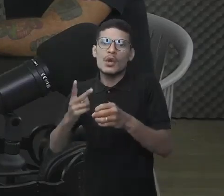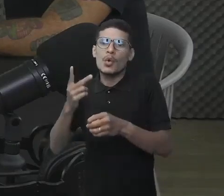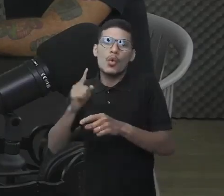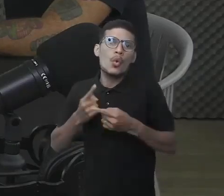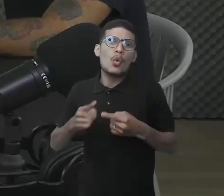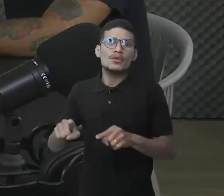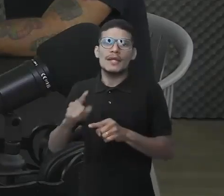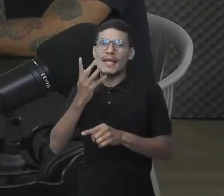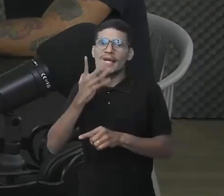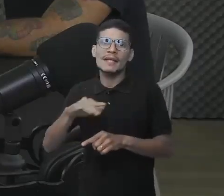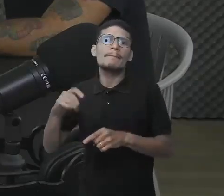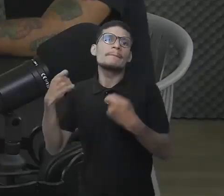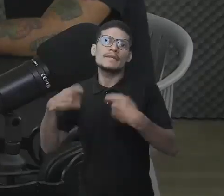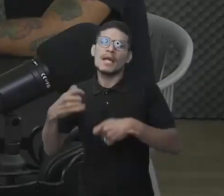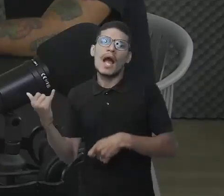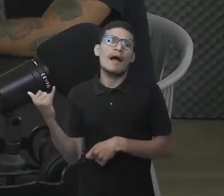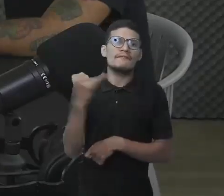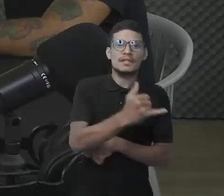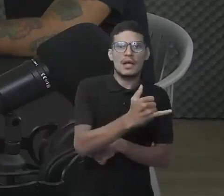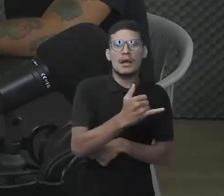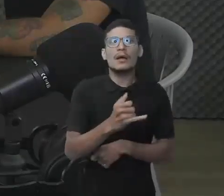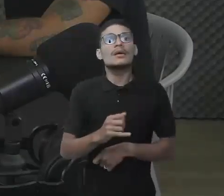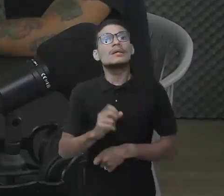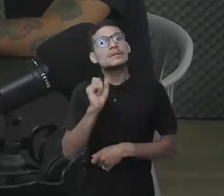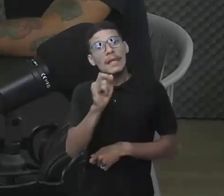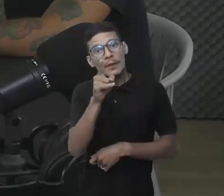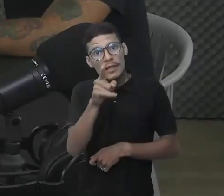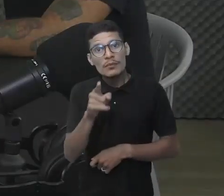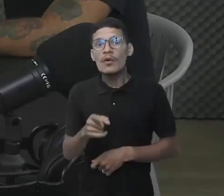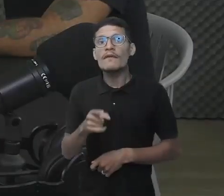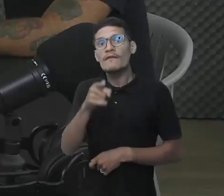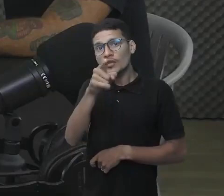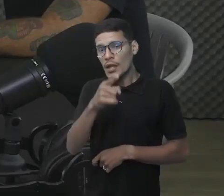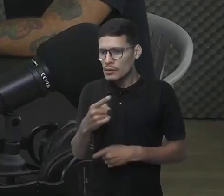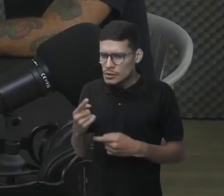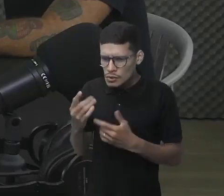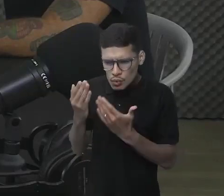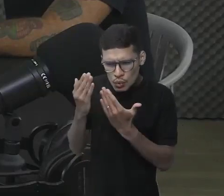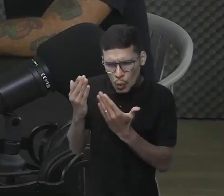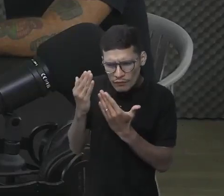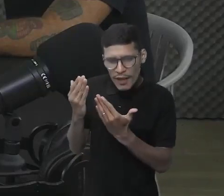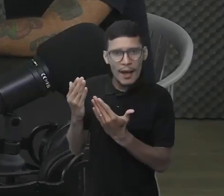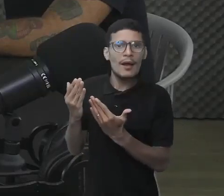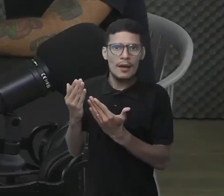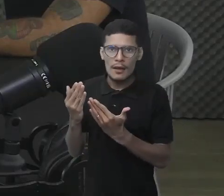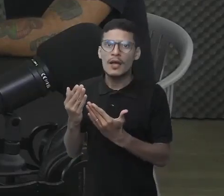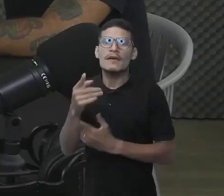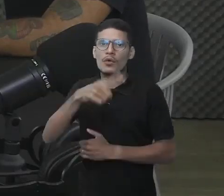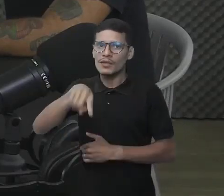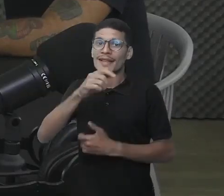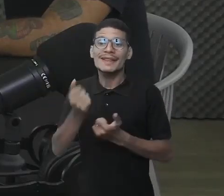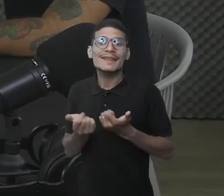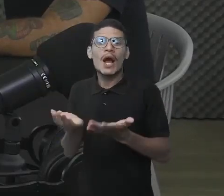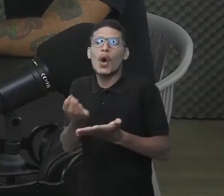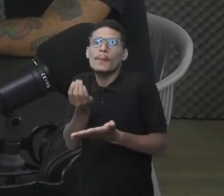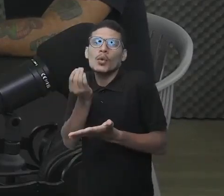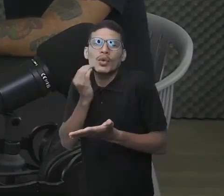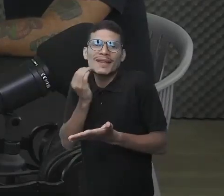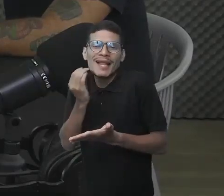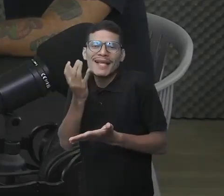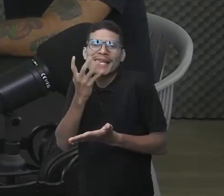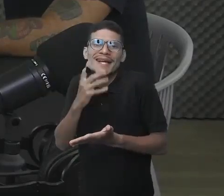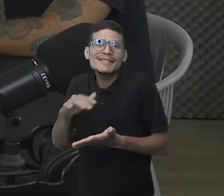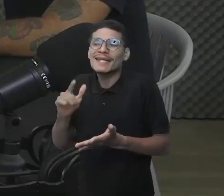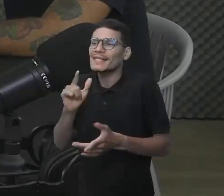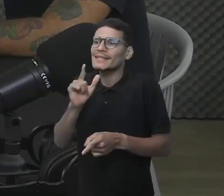ao suspeitar que você está dando a chance daquela criança sair daquela Da situação situação de de violência. violência. Então alguém